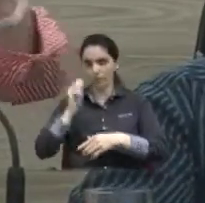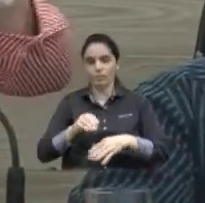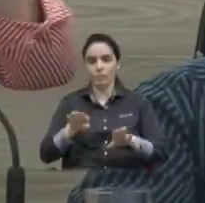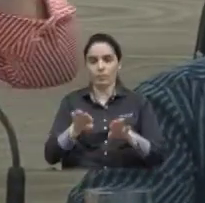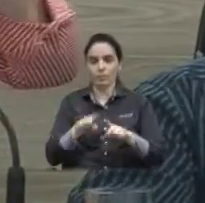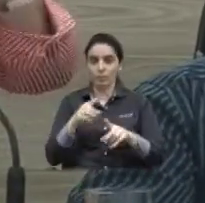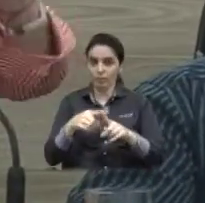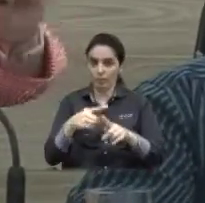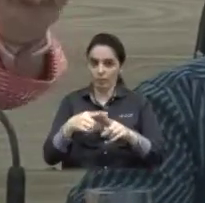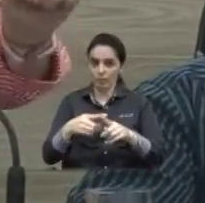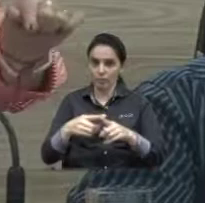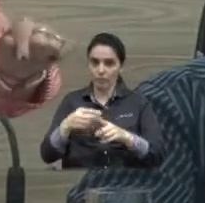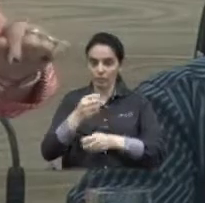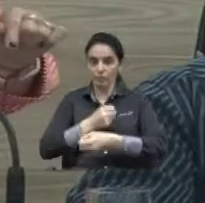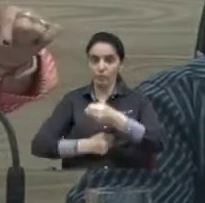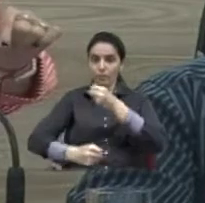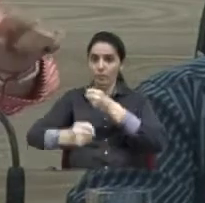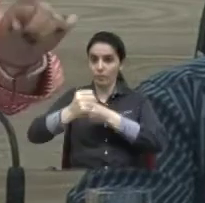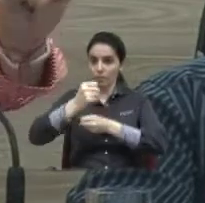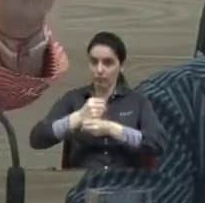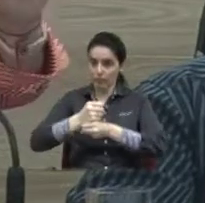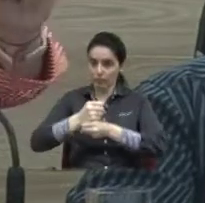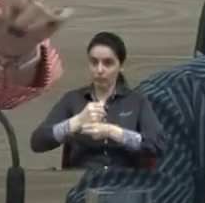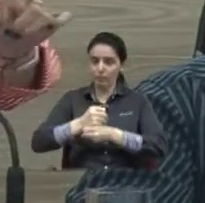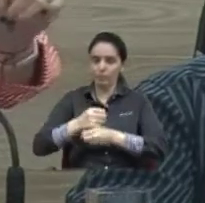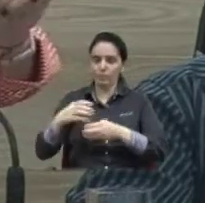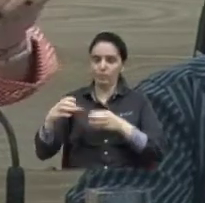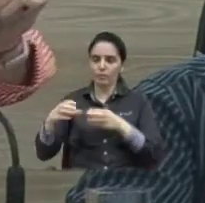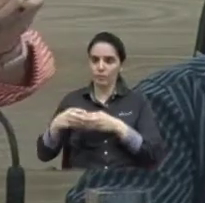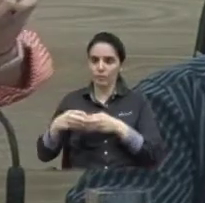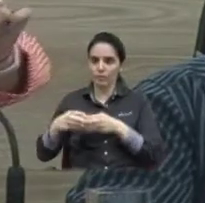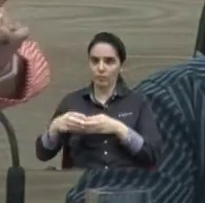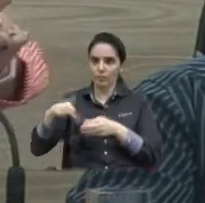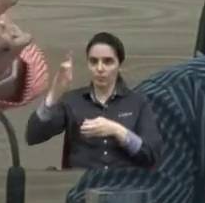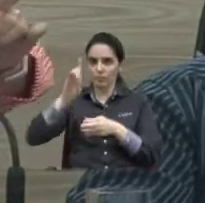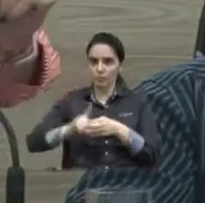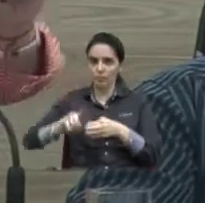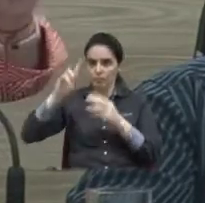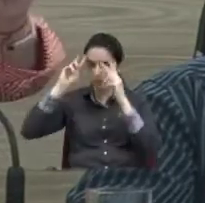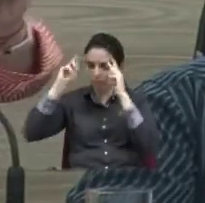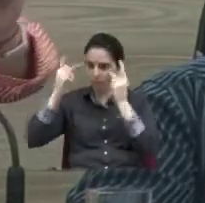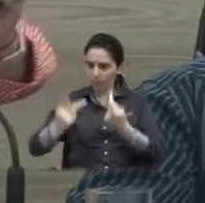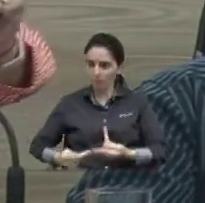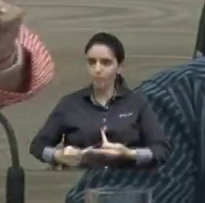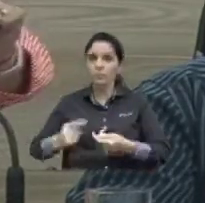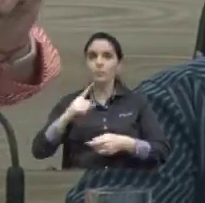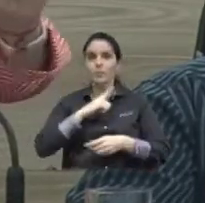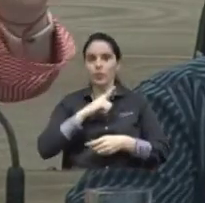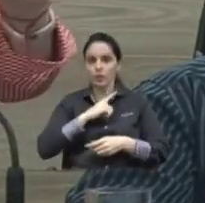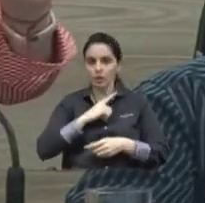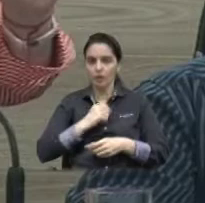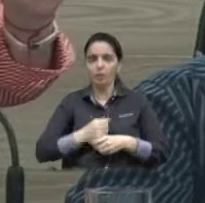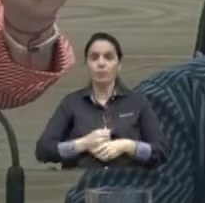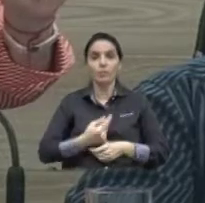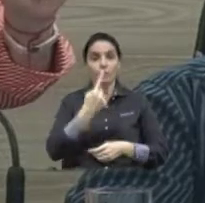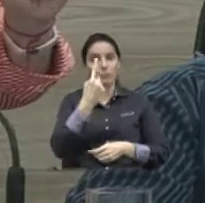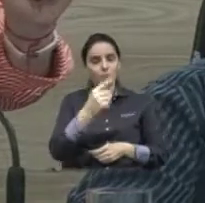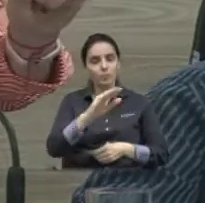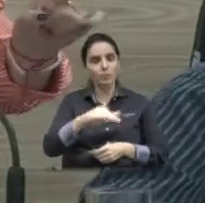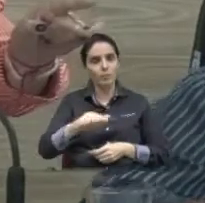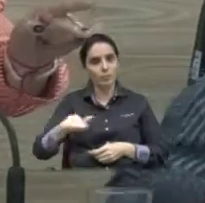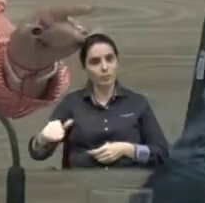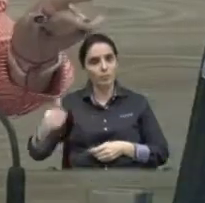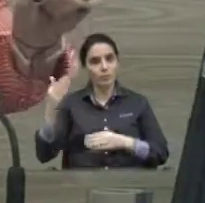ano passado, ano retrasado, na Comissão de Direitos Humanos, nós tivemos um caso assim, de uma criança que fazia um tratamento